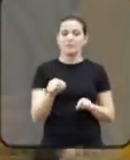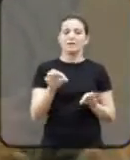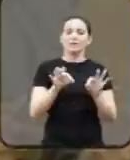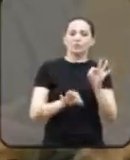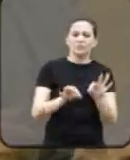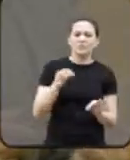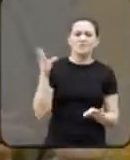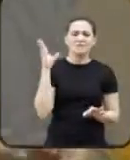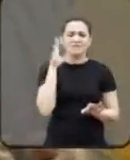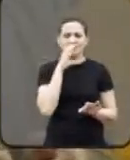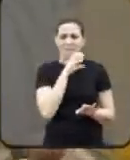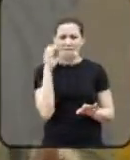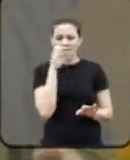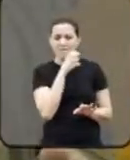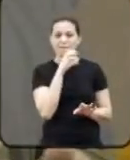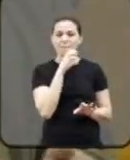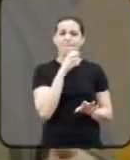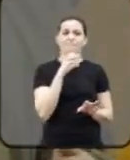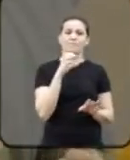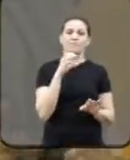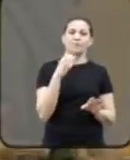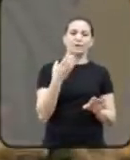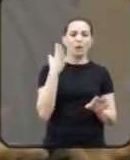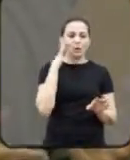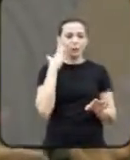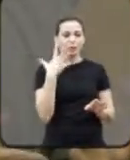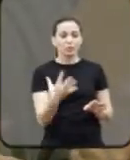realmente passam pela justiça, e nesse caso nós temos que